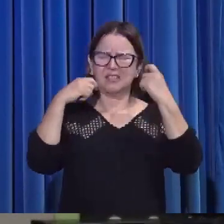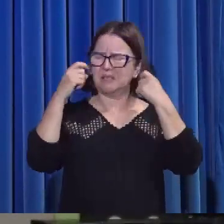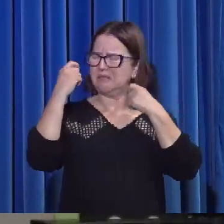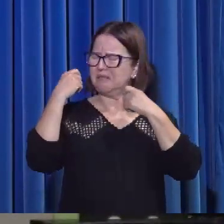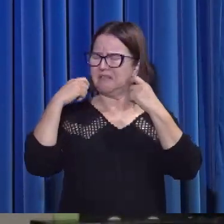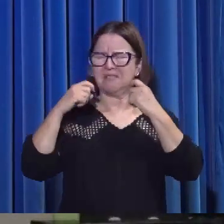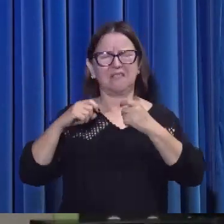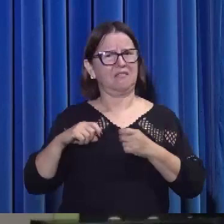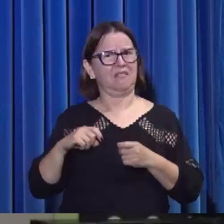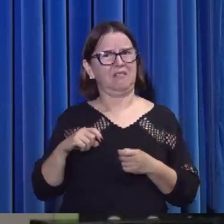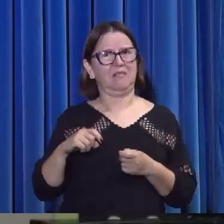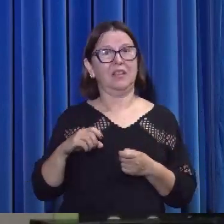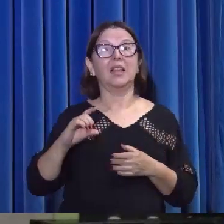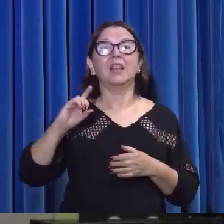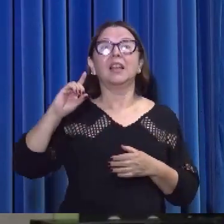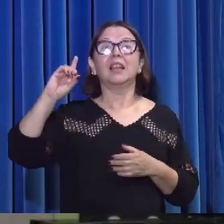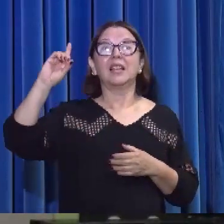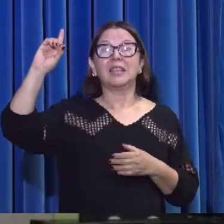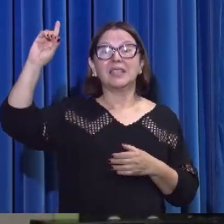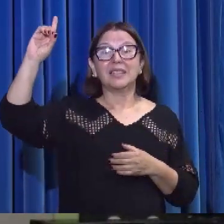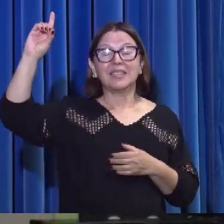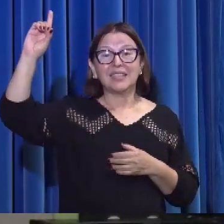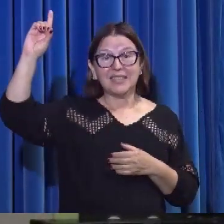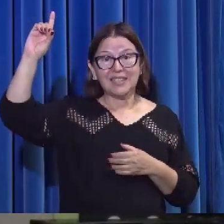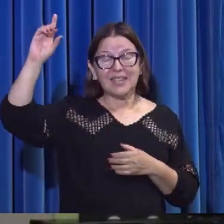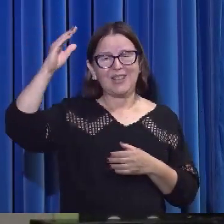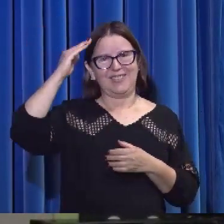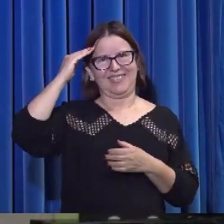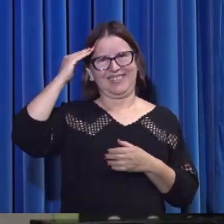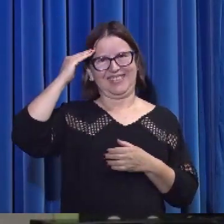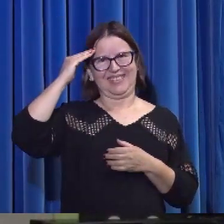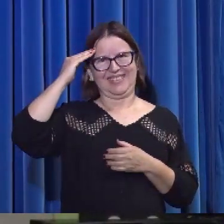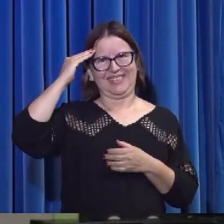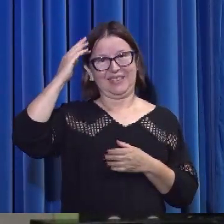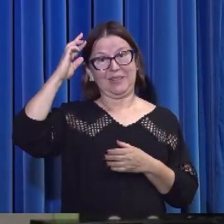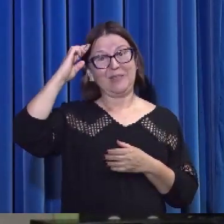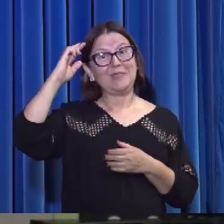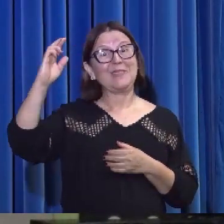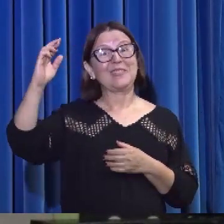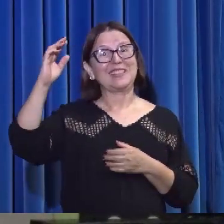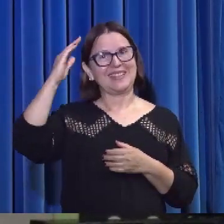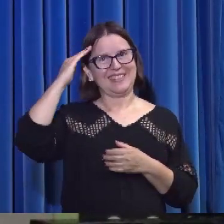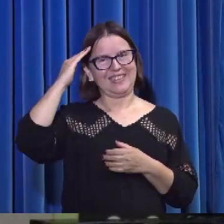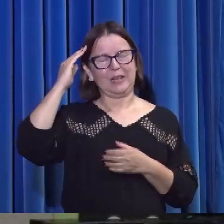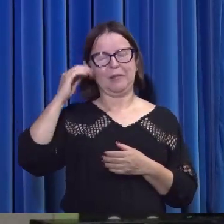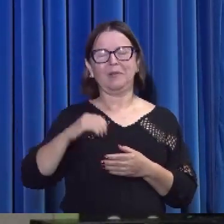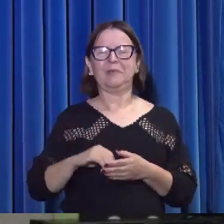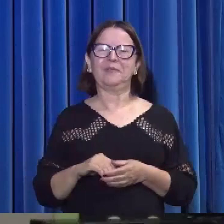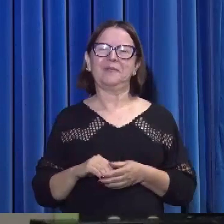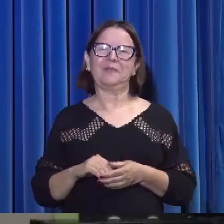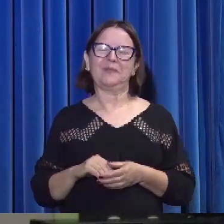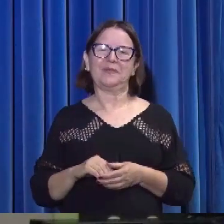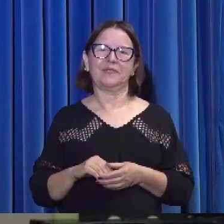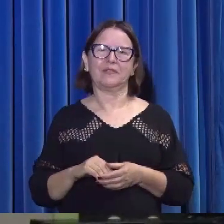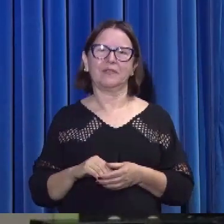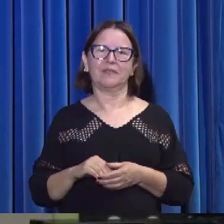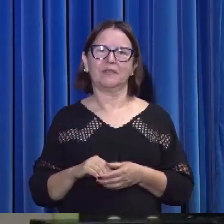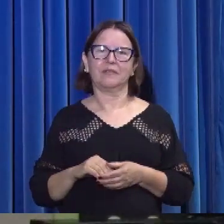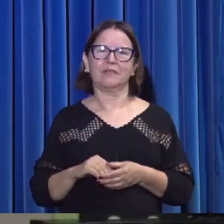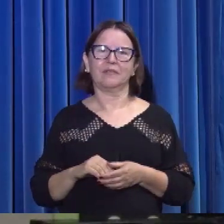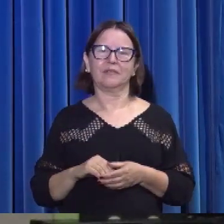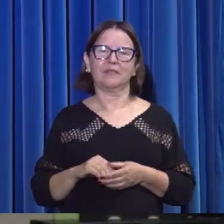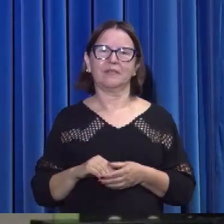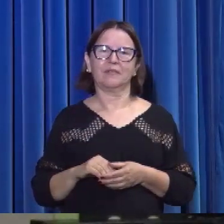economia, isso é da economia de Deus, da economia do Senhor. Então ele diz assim: nós não